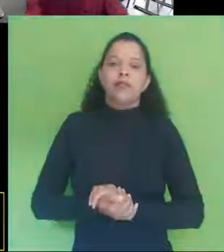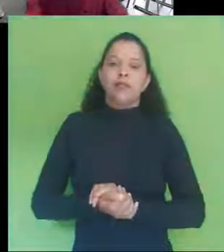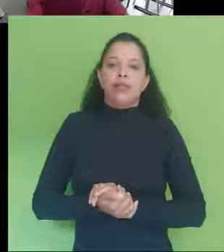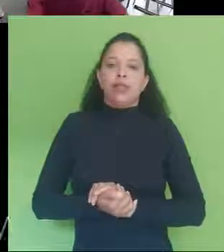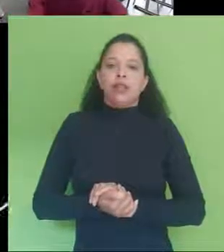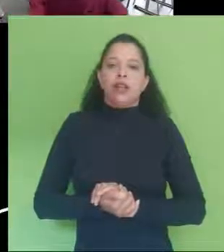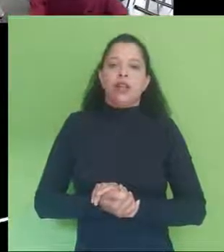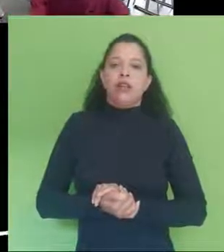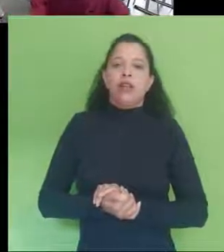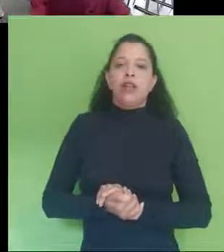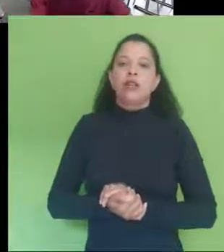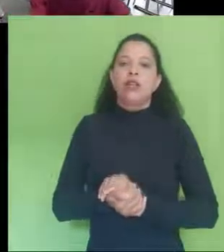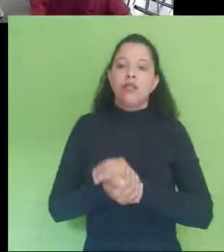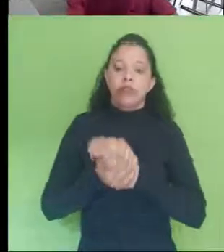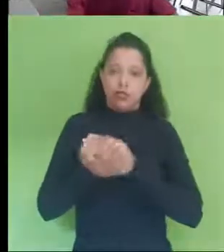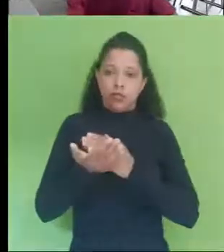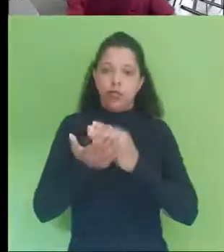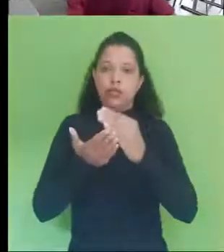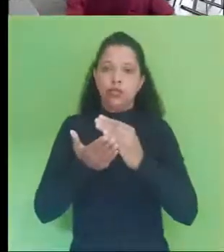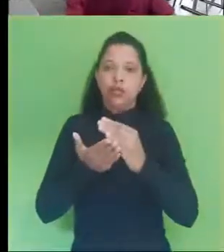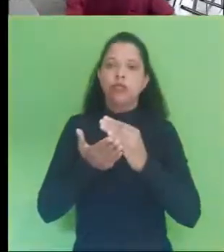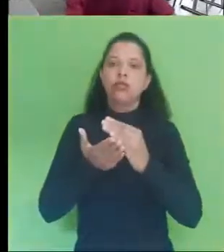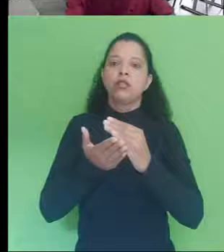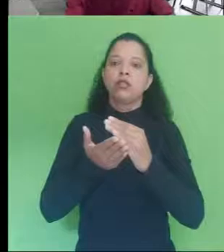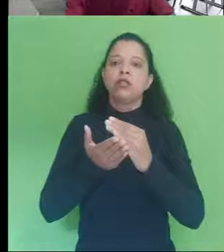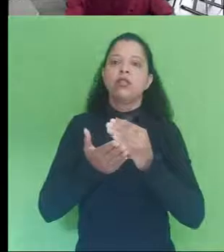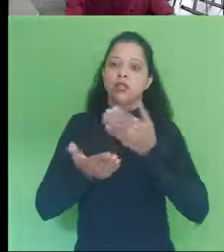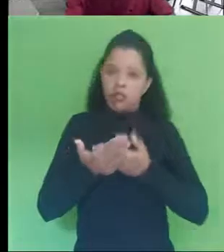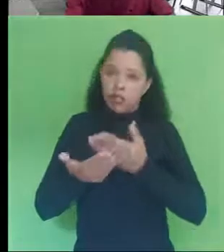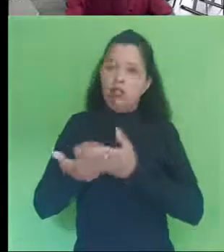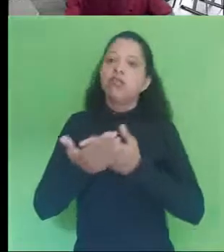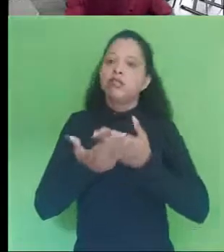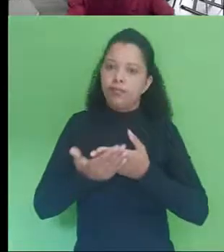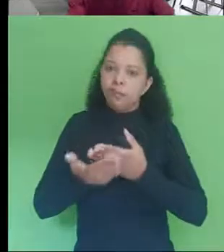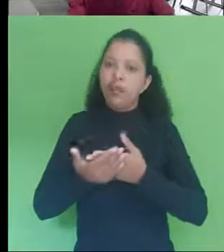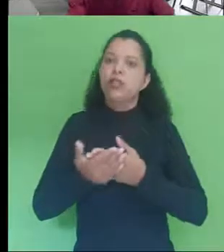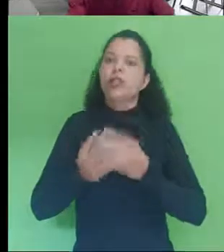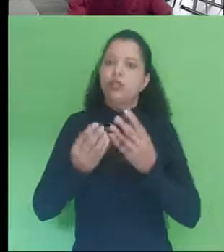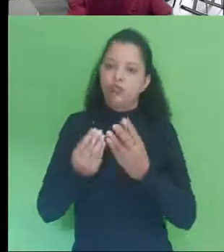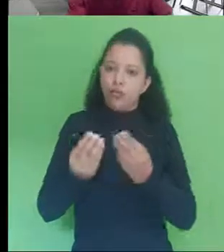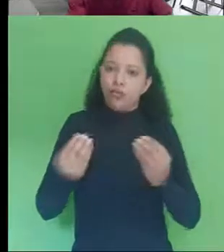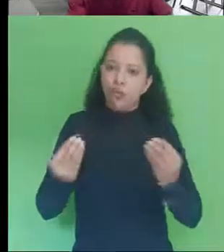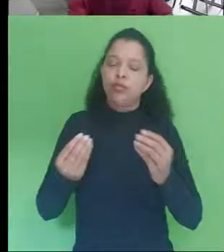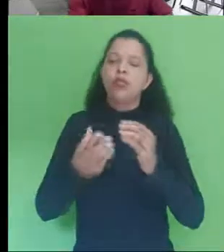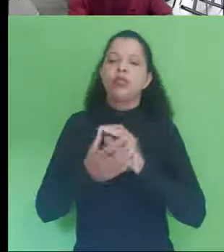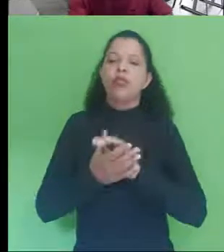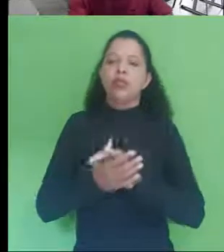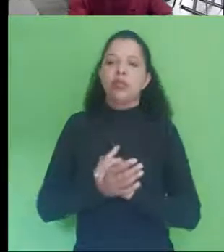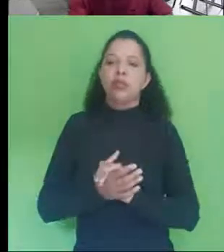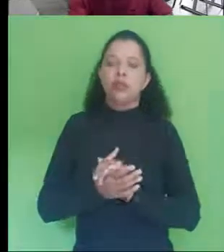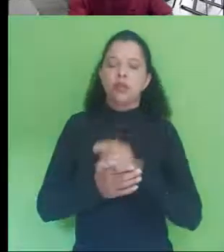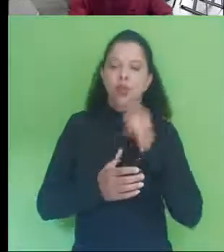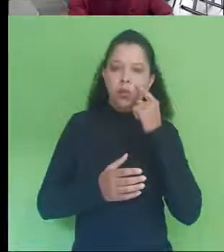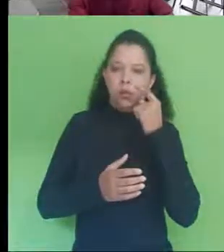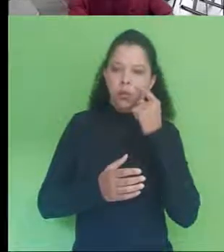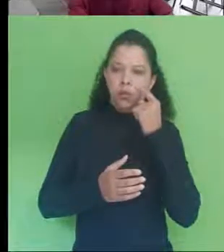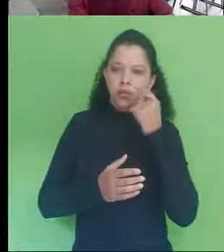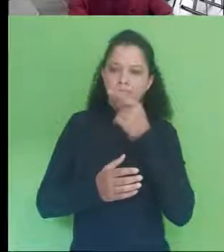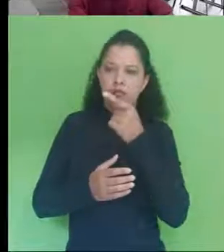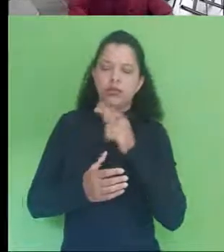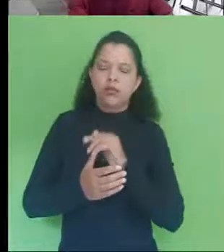então. A gente vai continuar amadurecendo essa ideia. Então a gente tem aqui